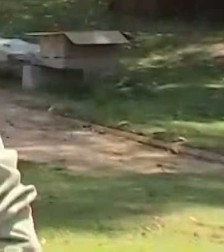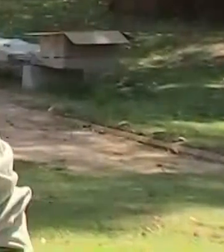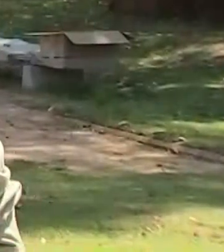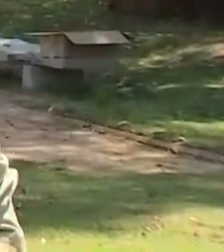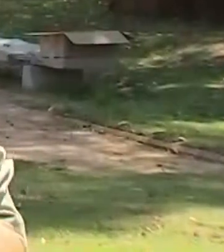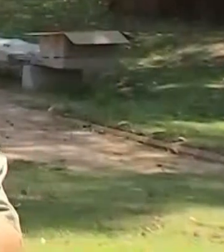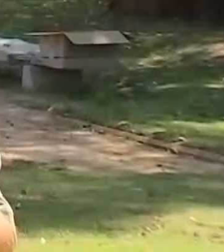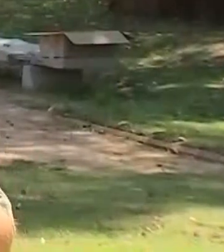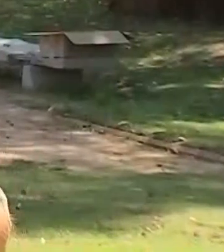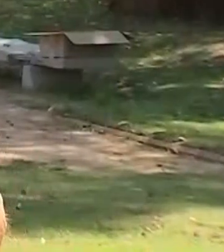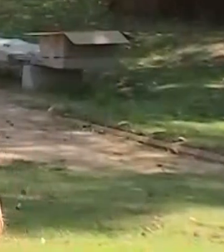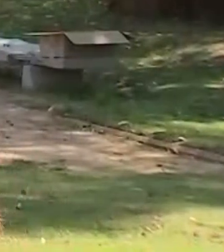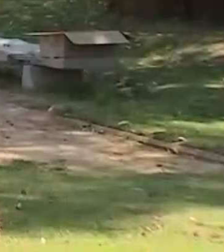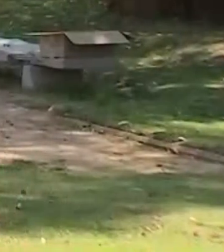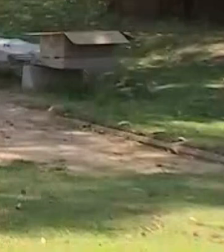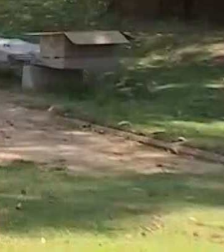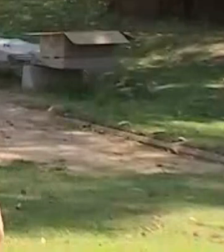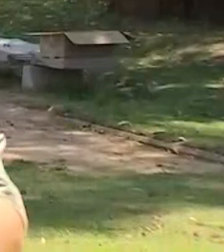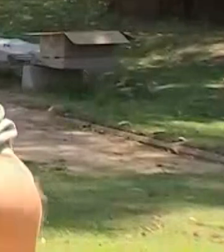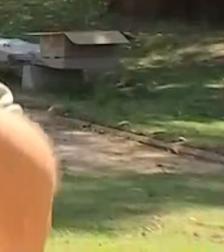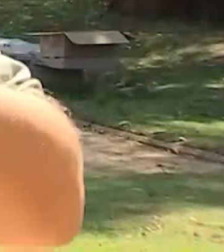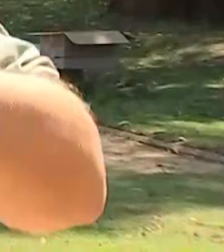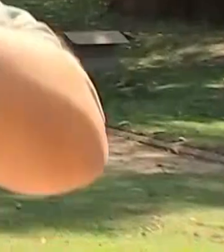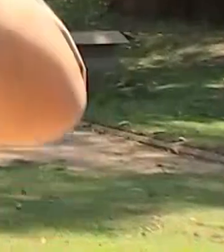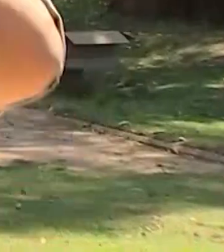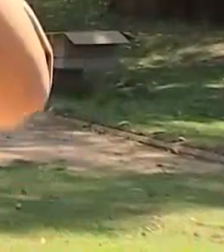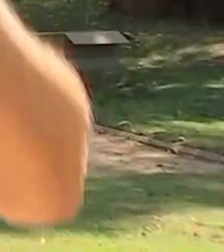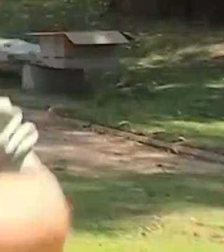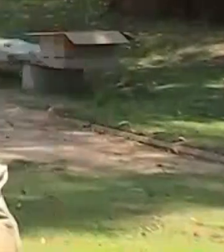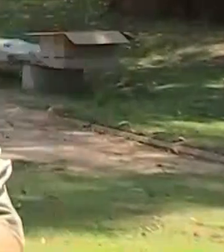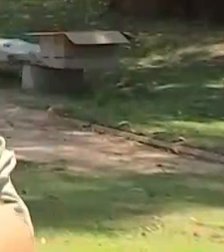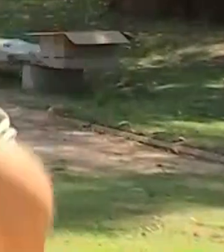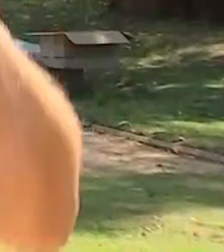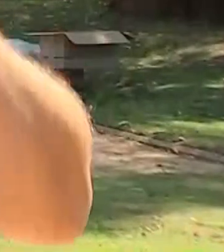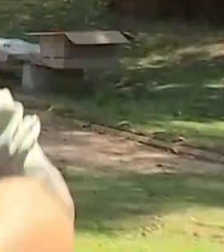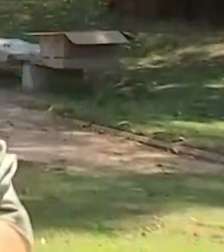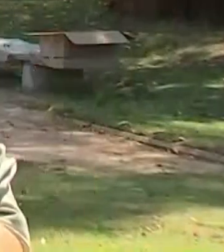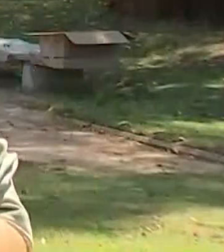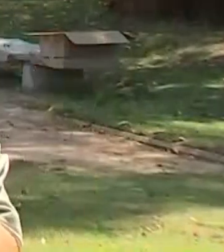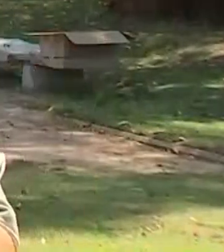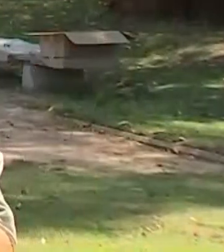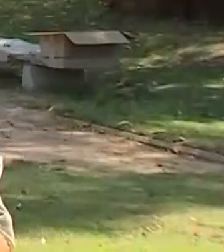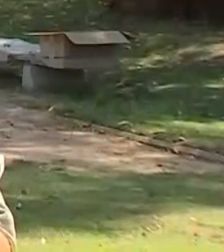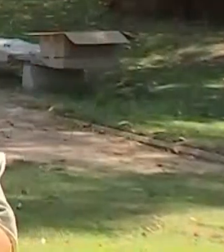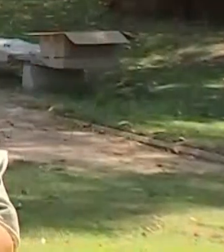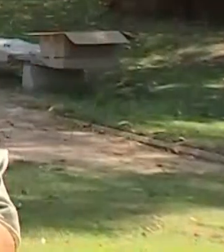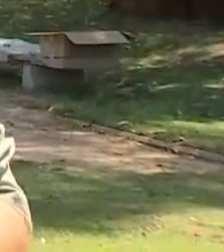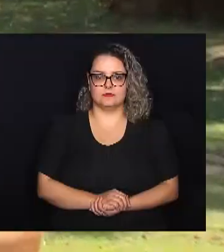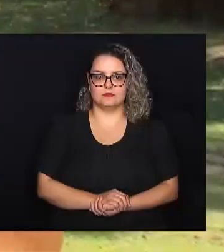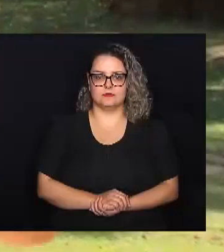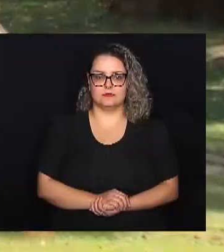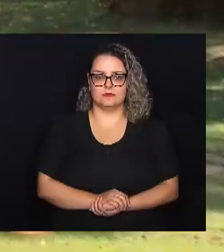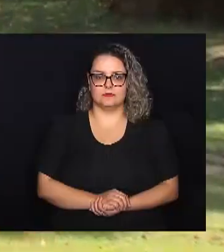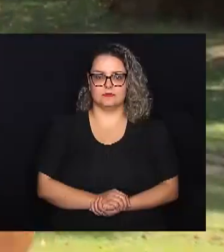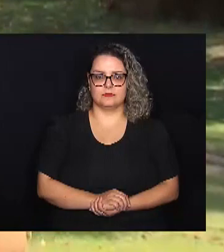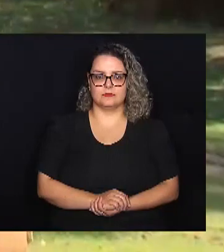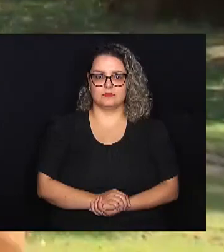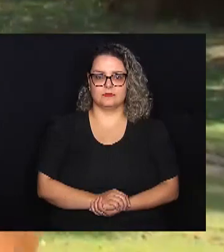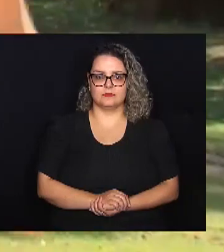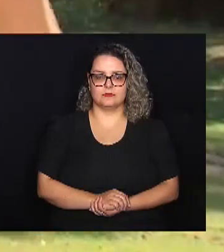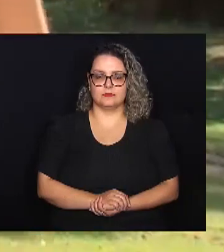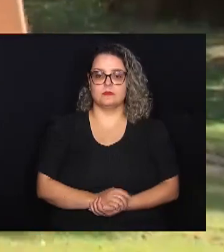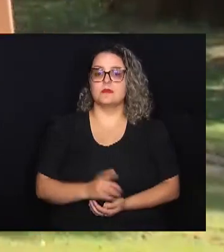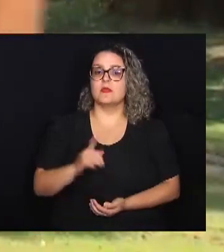atende quase 400 crianças nós temos hoje muitos equipamentos para atender esta comunidade e ainda